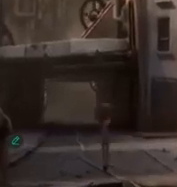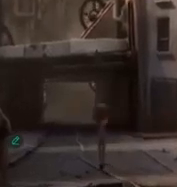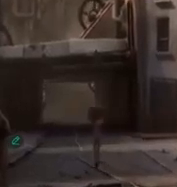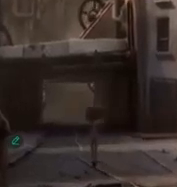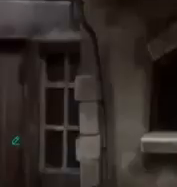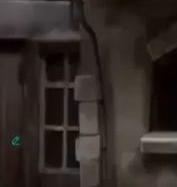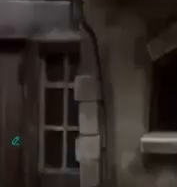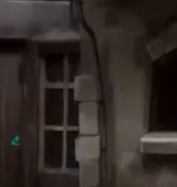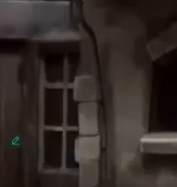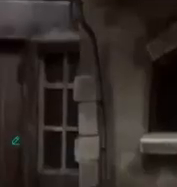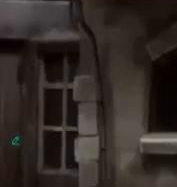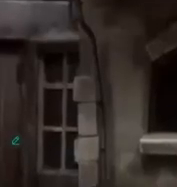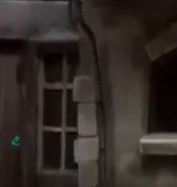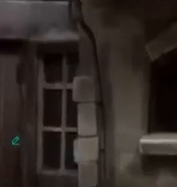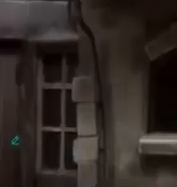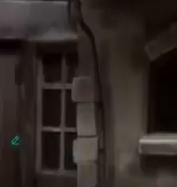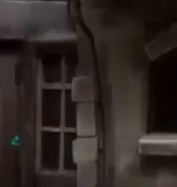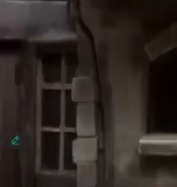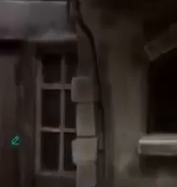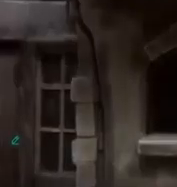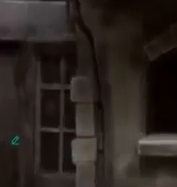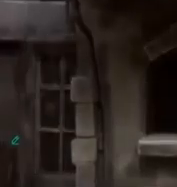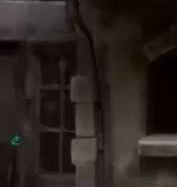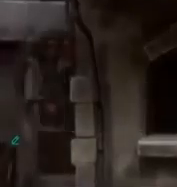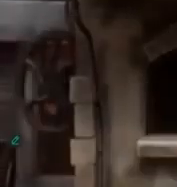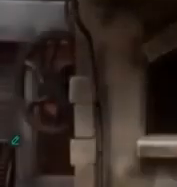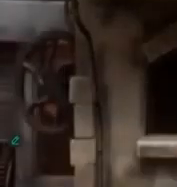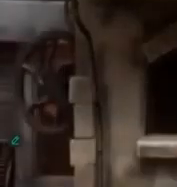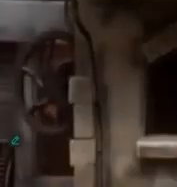I only knew you for a while,